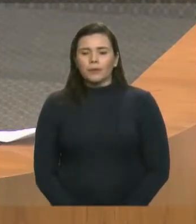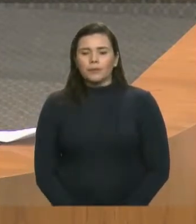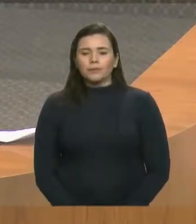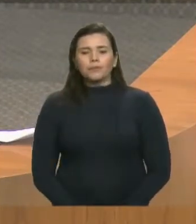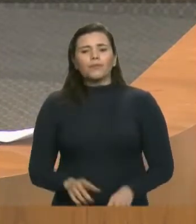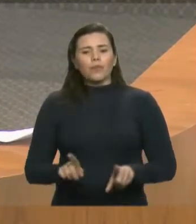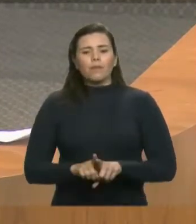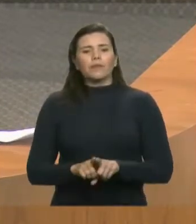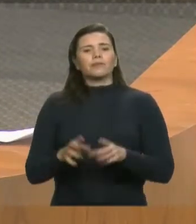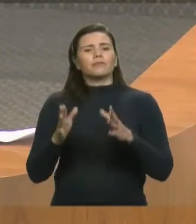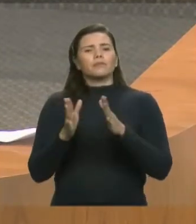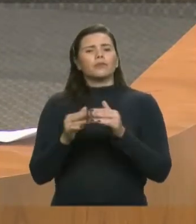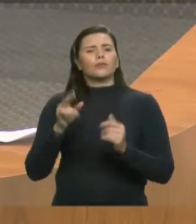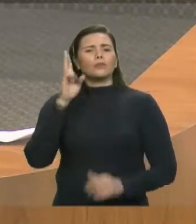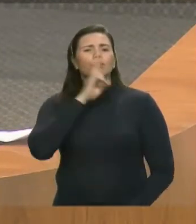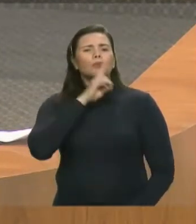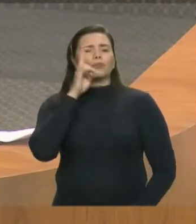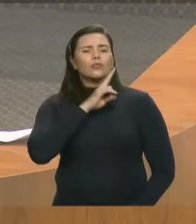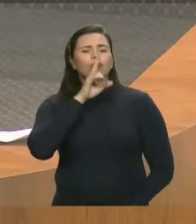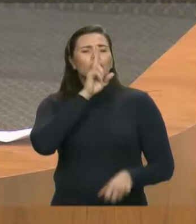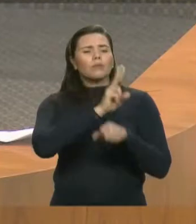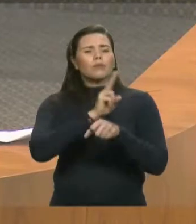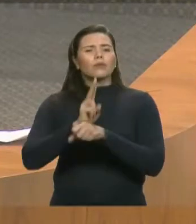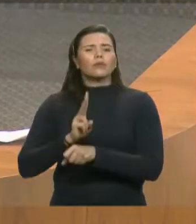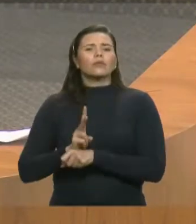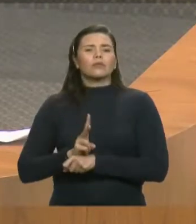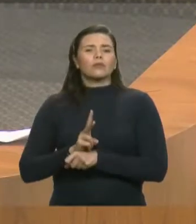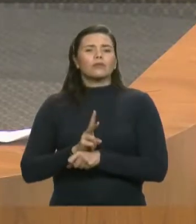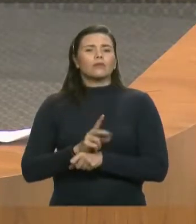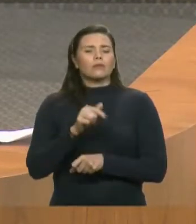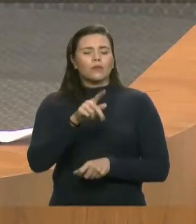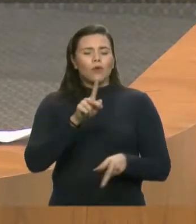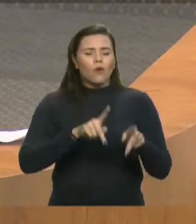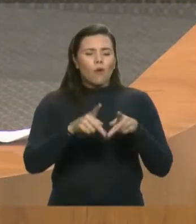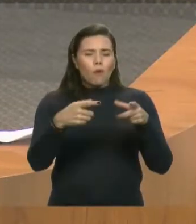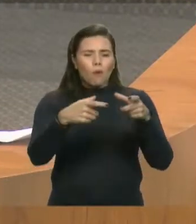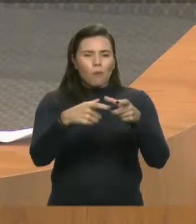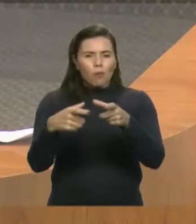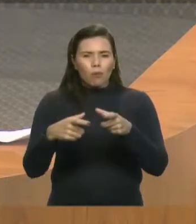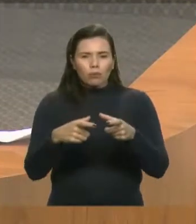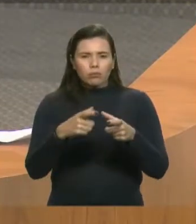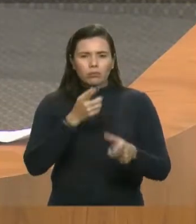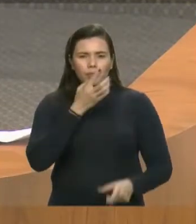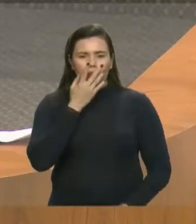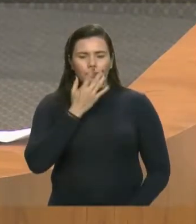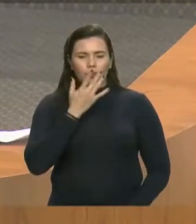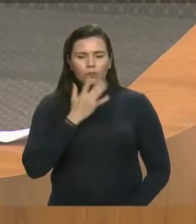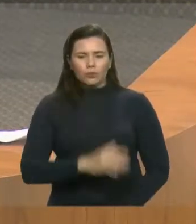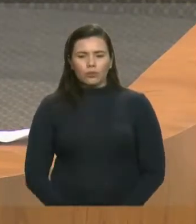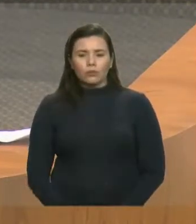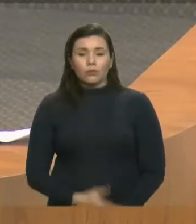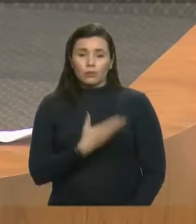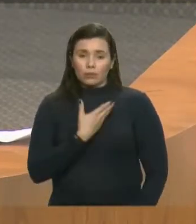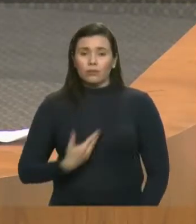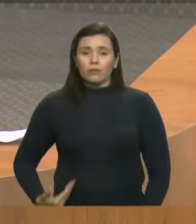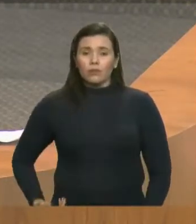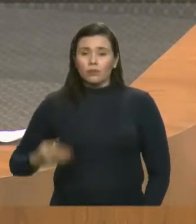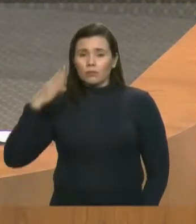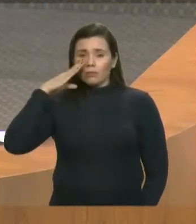medidas de proteção aos povos indígenas. E o governo Bolsonaro